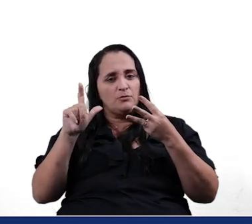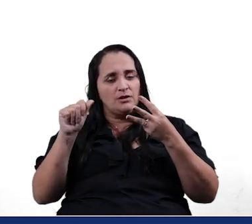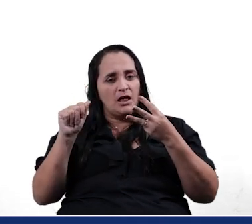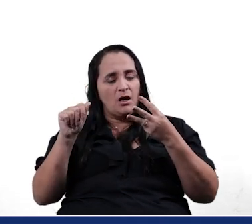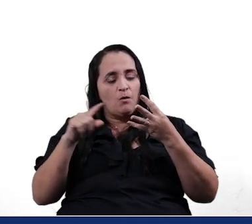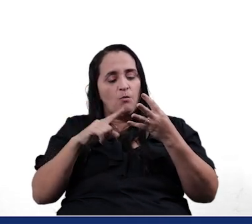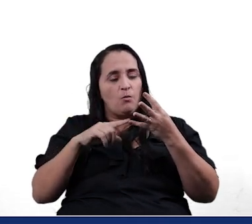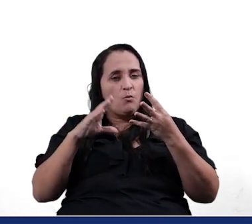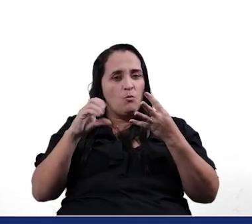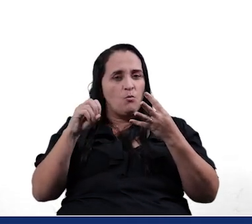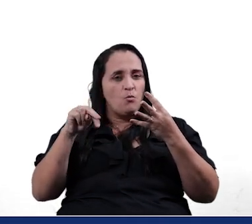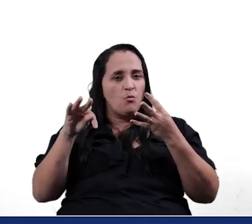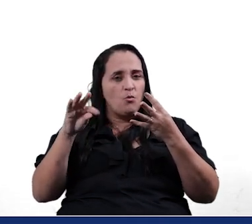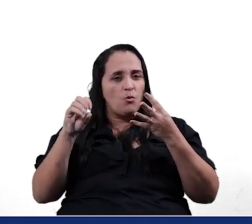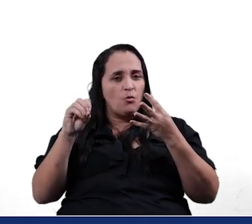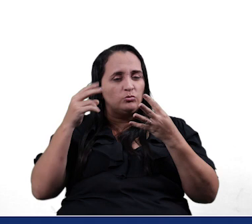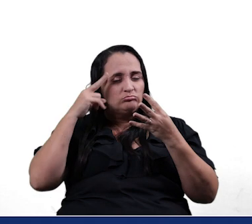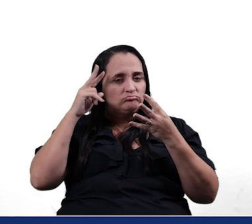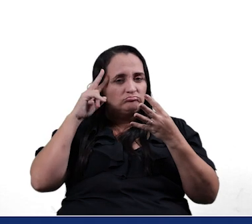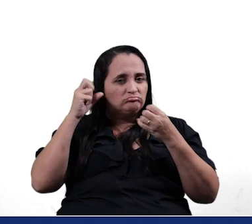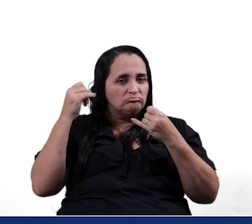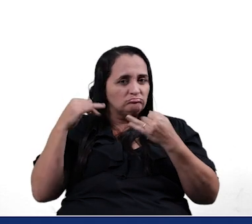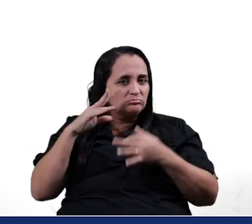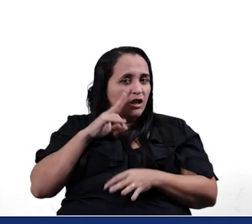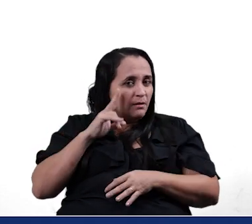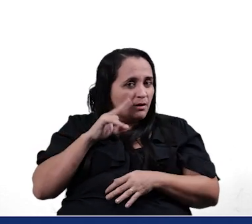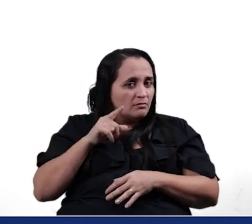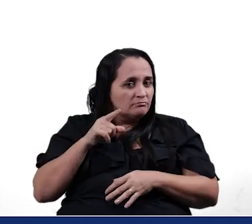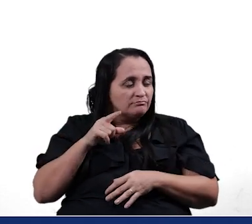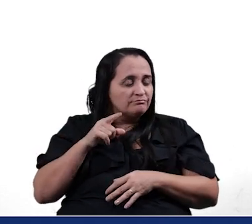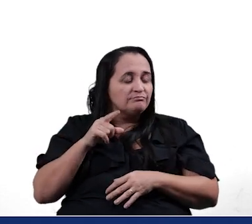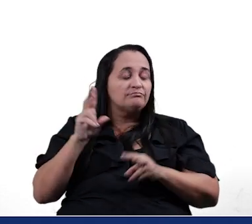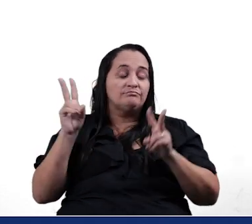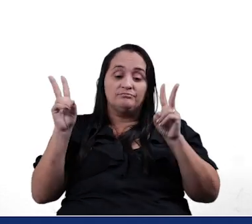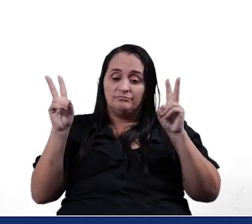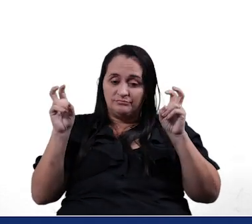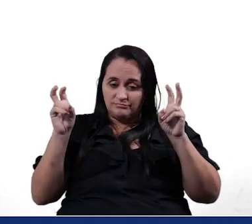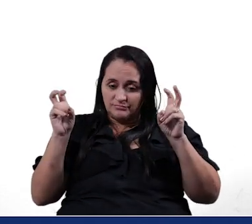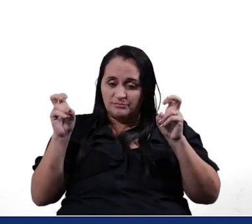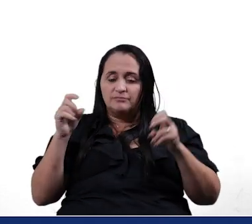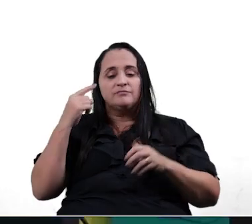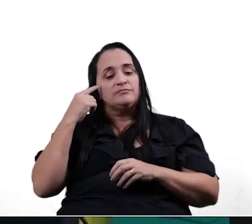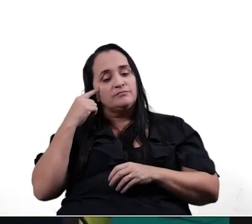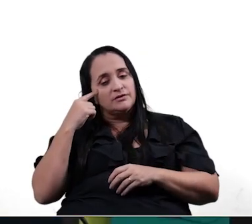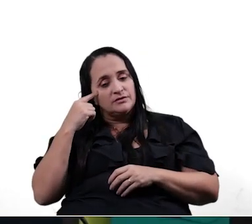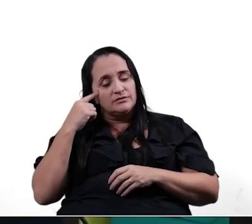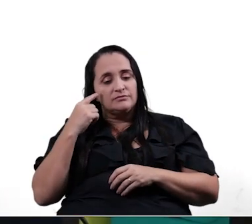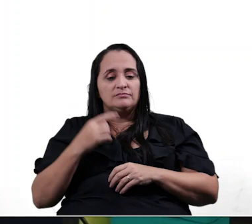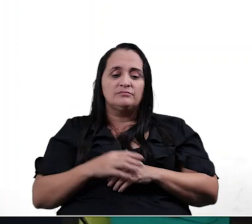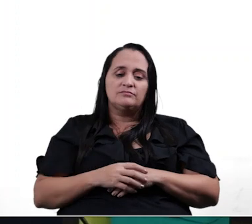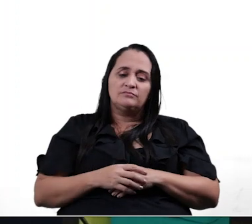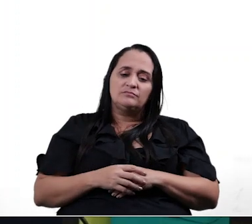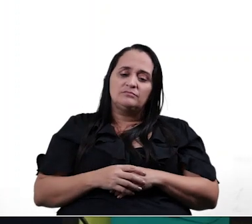Ou é um conto? Lembra o tema da nossa aula? Pense aí. Em